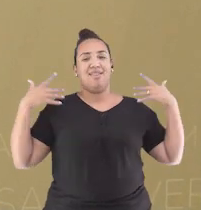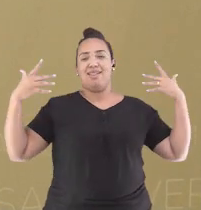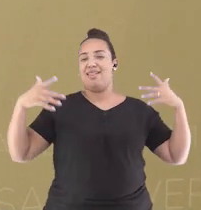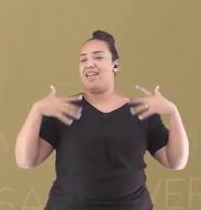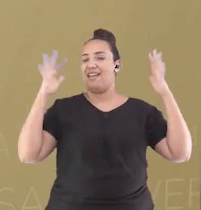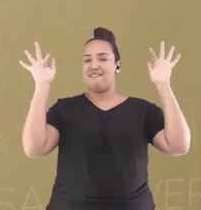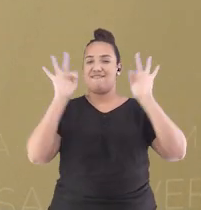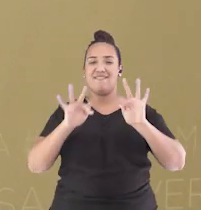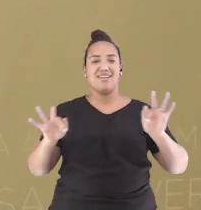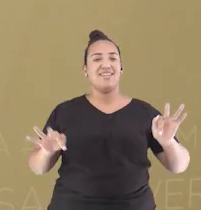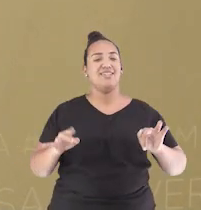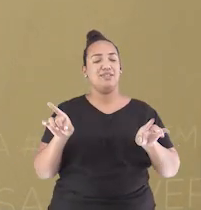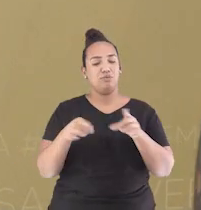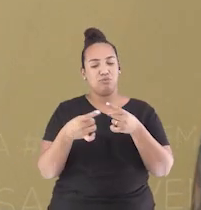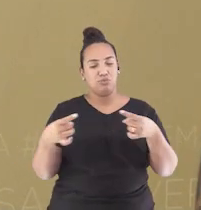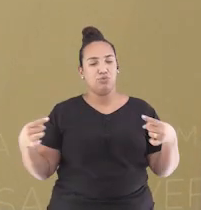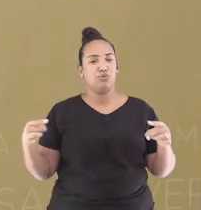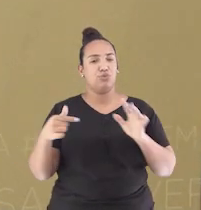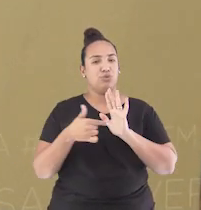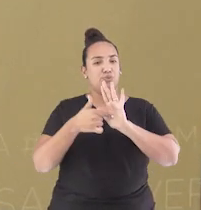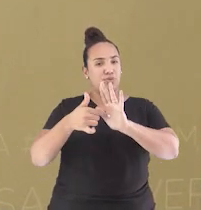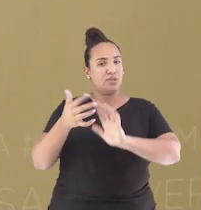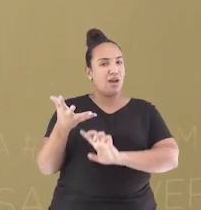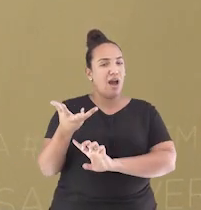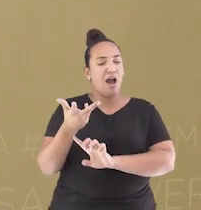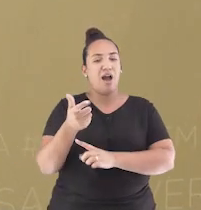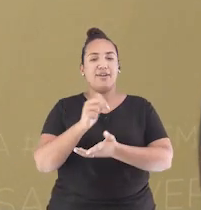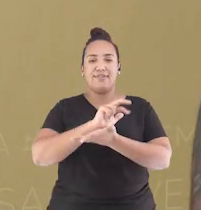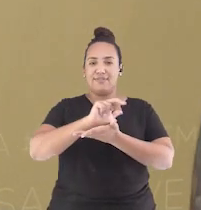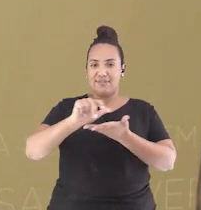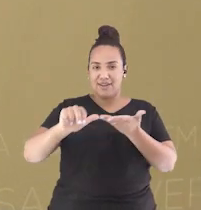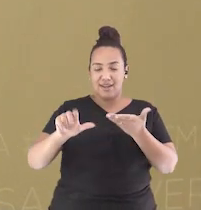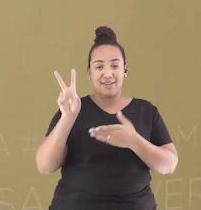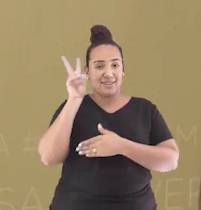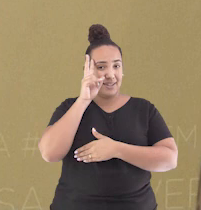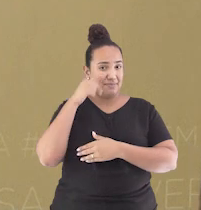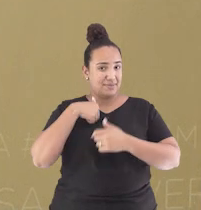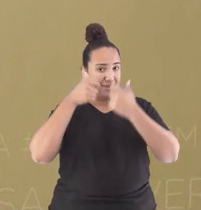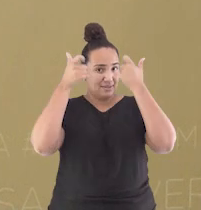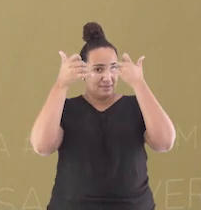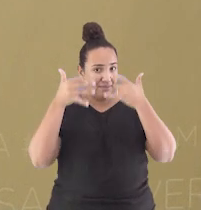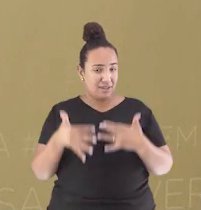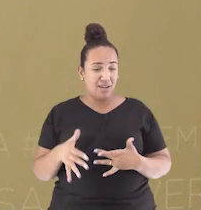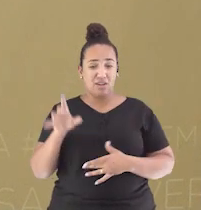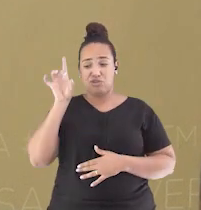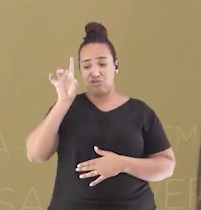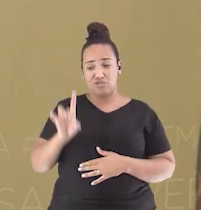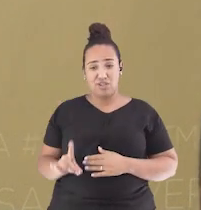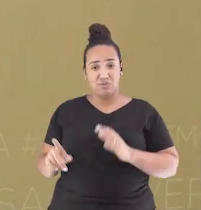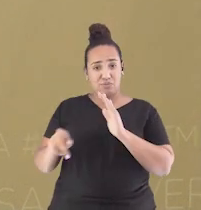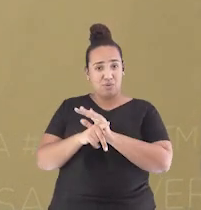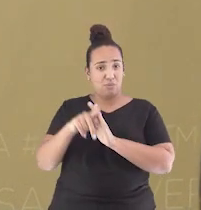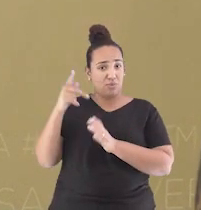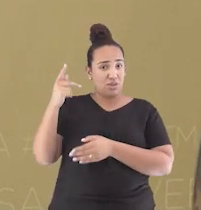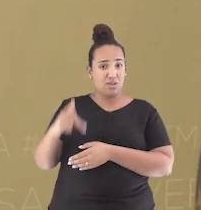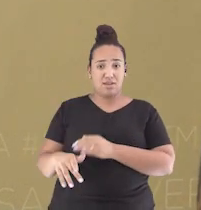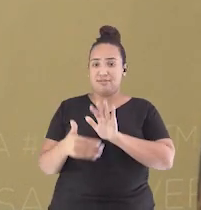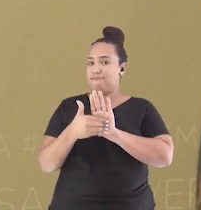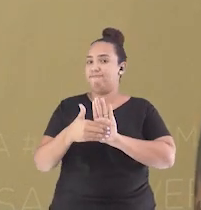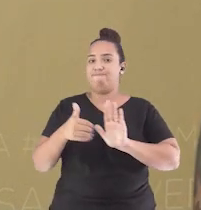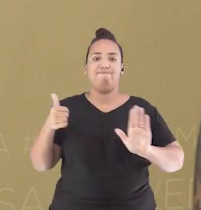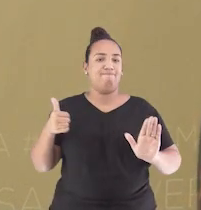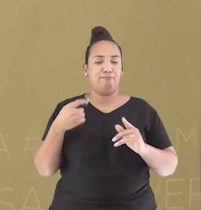África sempre foi um continente muito musical, alegre, cheio de percussões e manifestações artísticas. Como eu disse mais